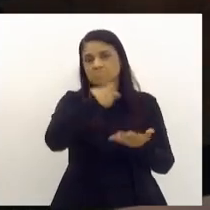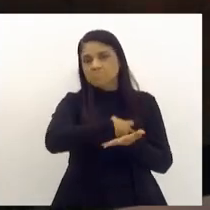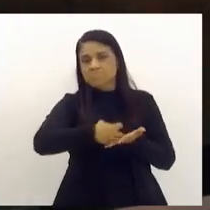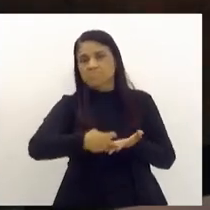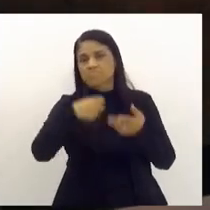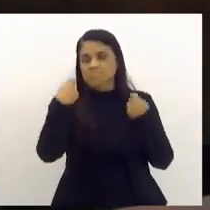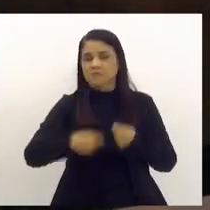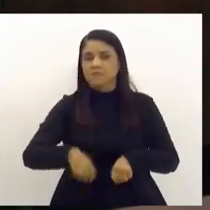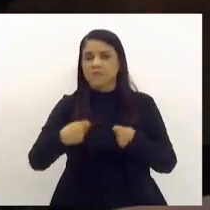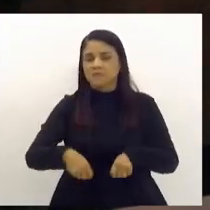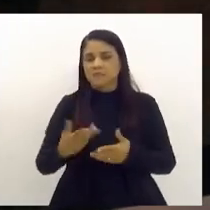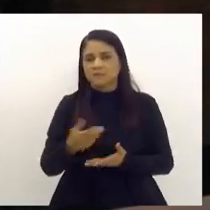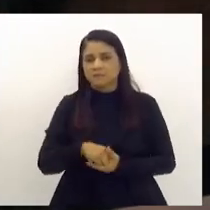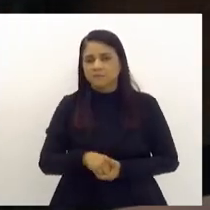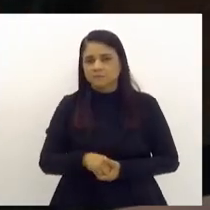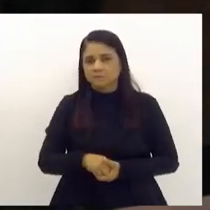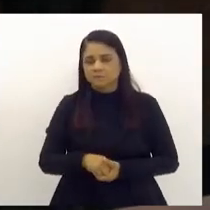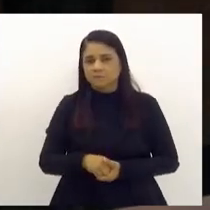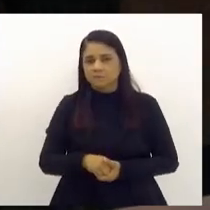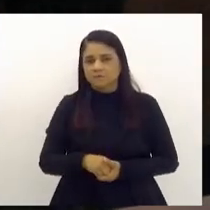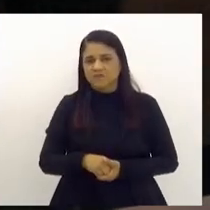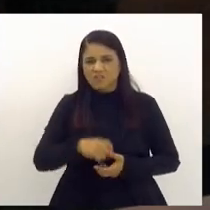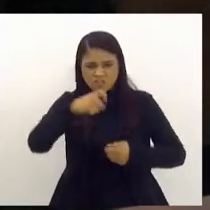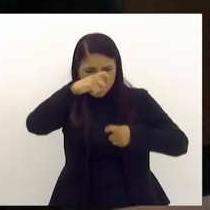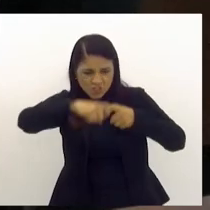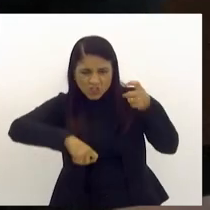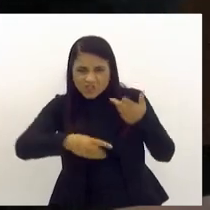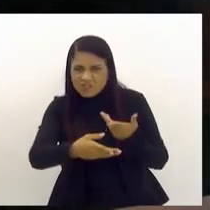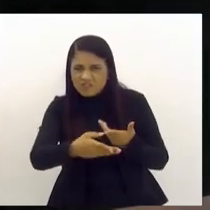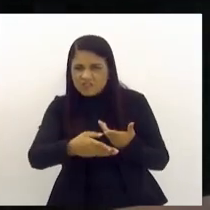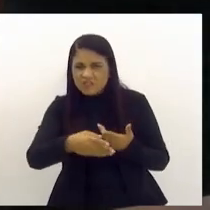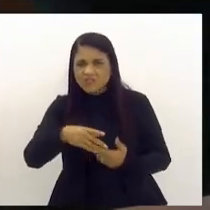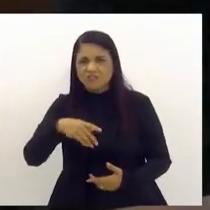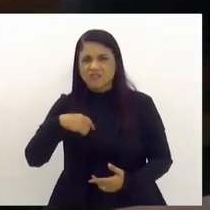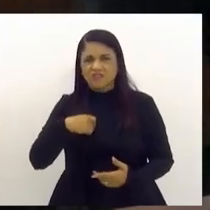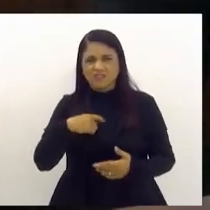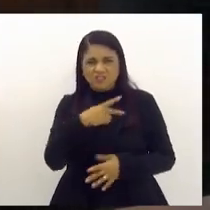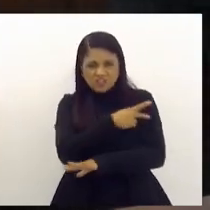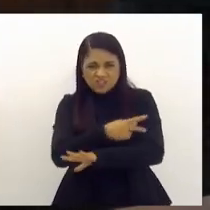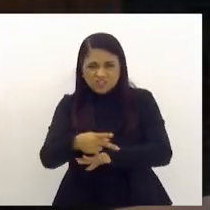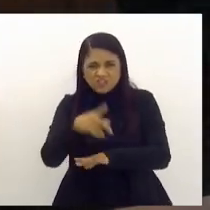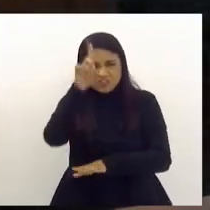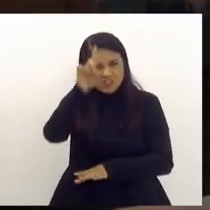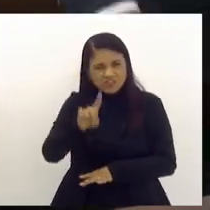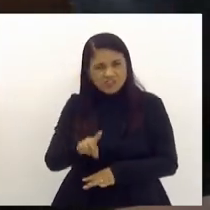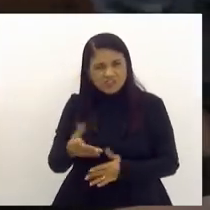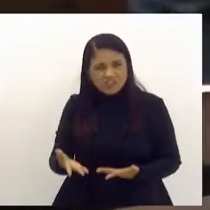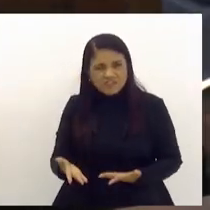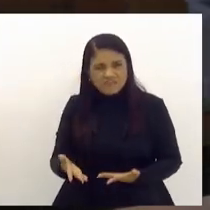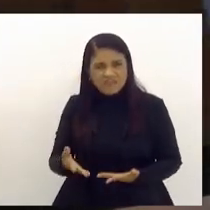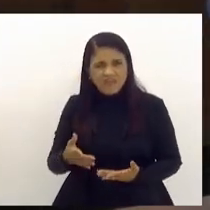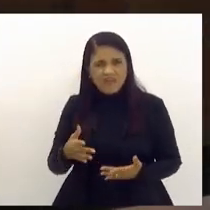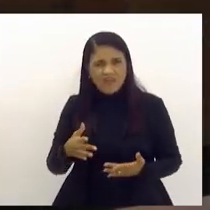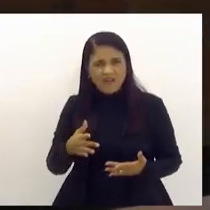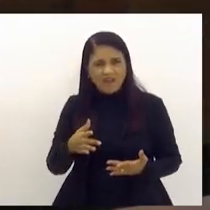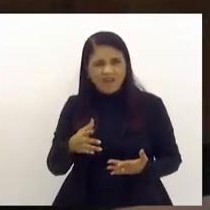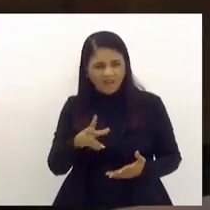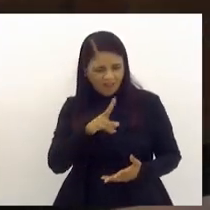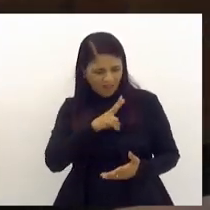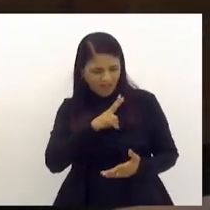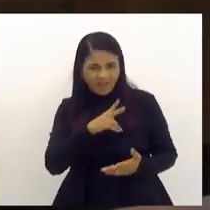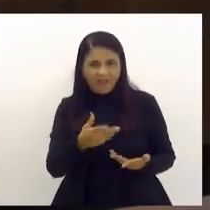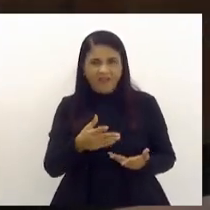presidente. Como que pode estuprador ter direito à visita íntima? Como que pode